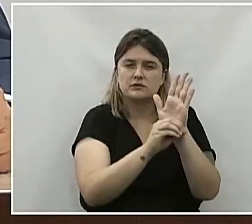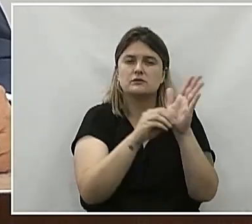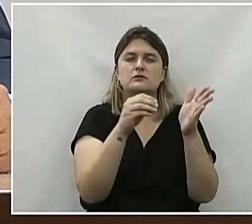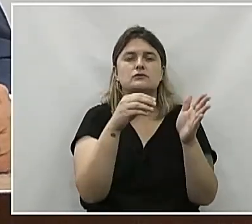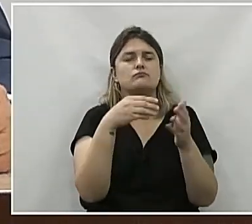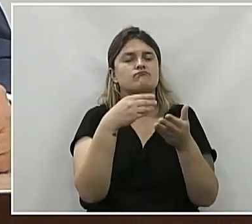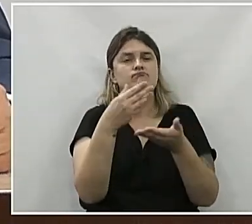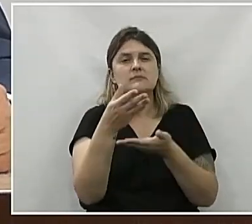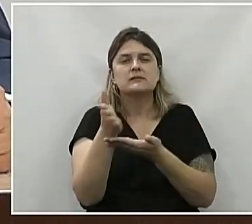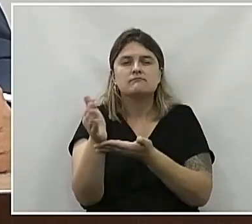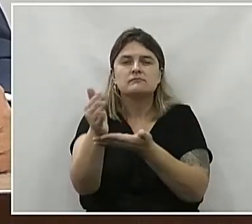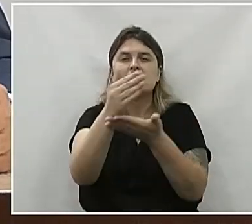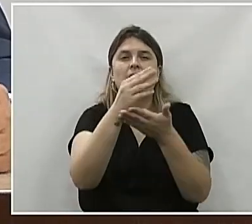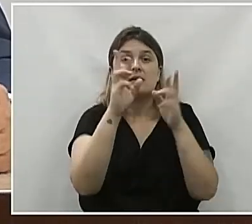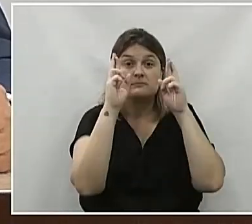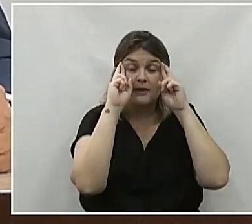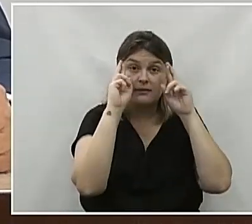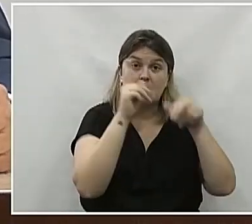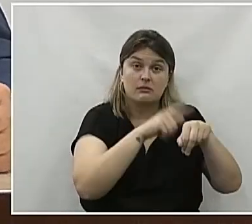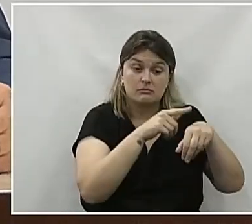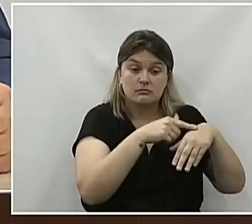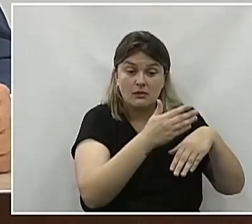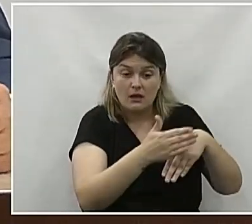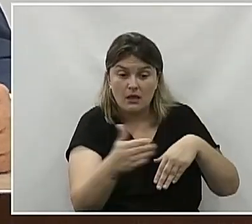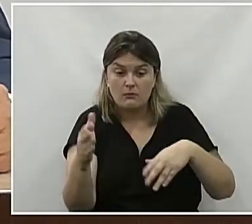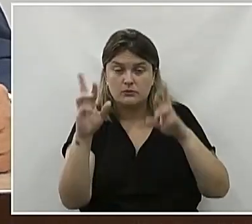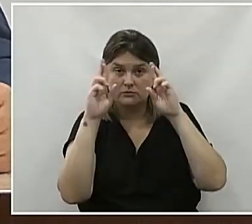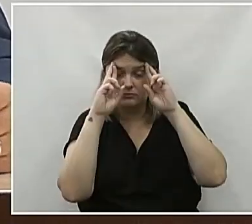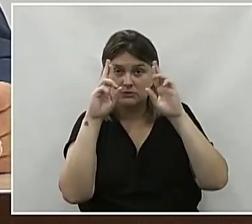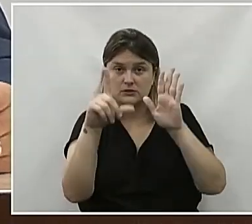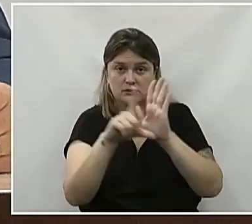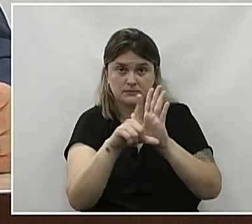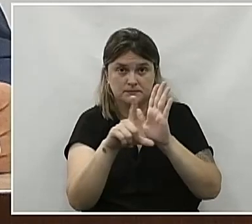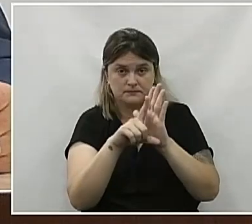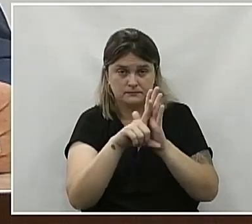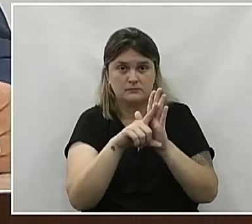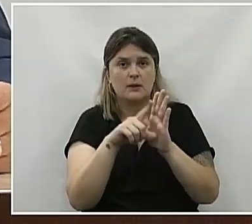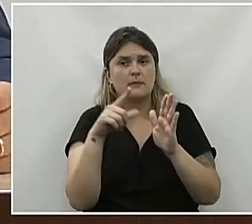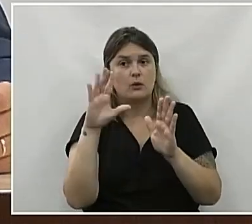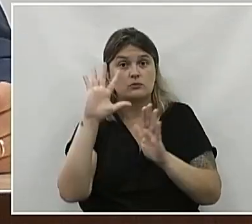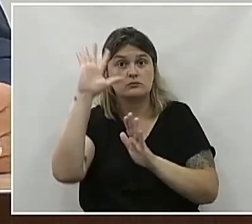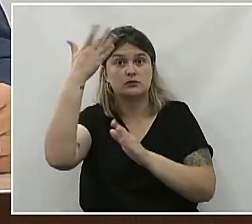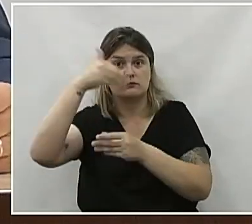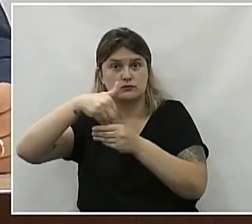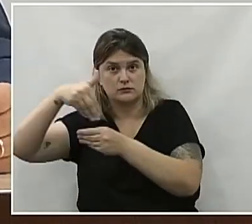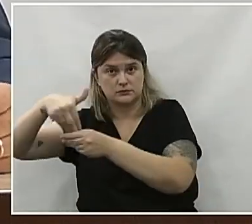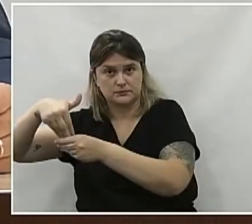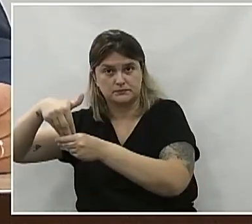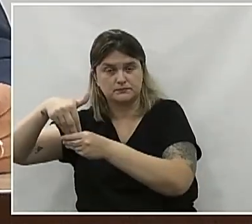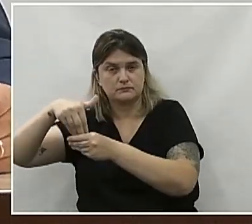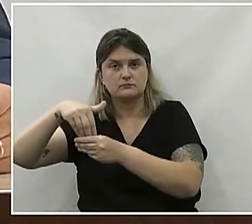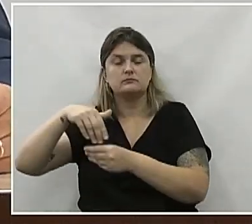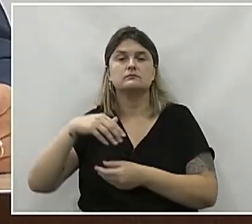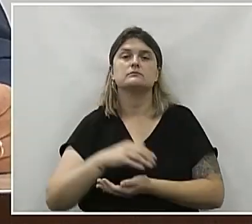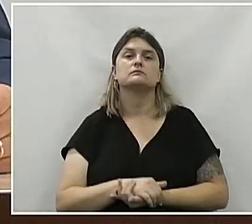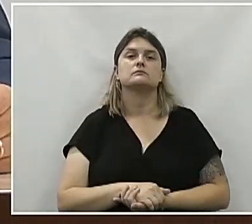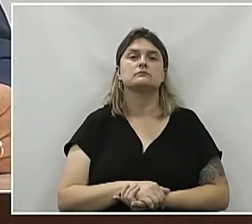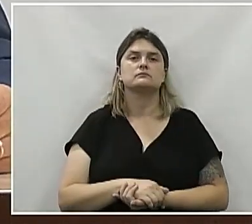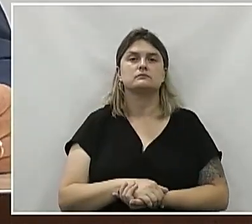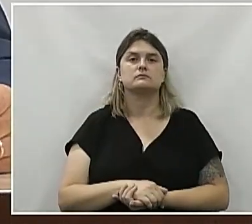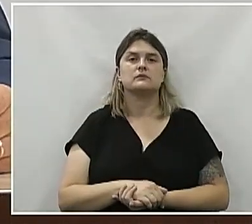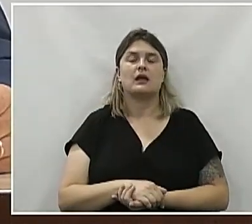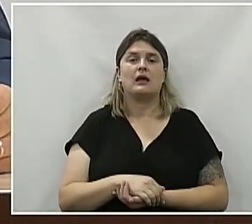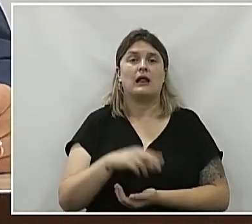buscando os prazos Leais para eh a votação Lembrando que